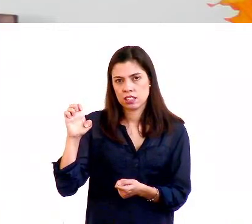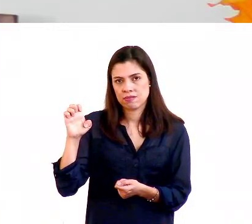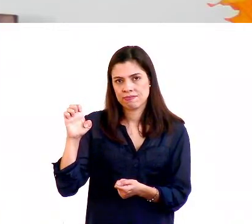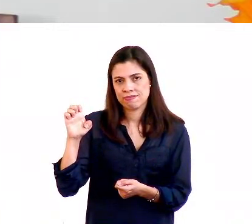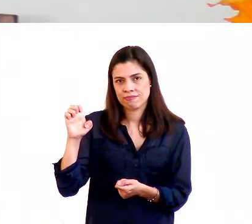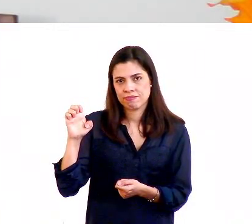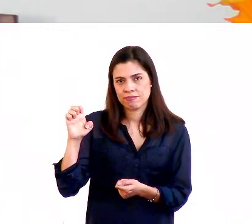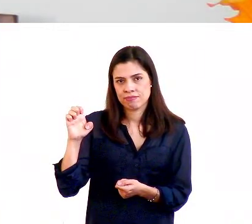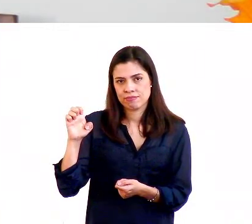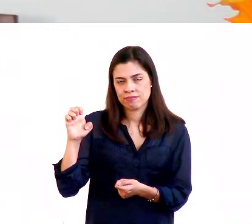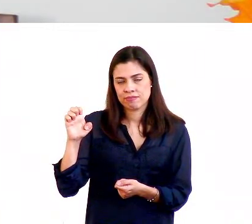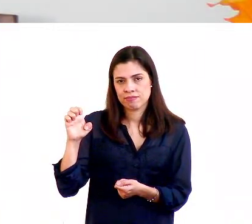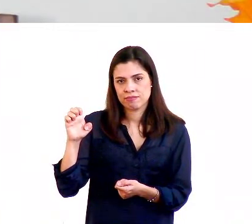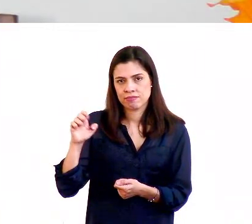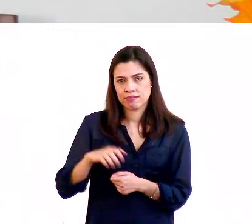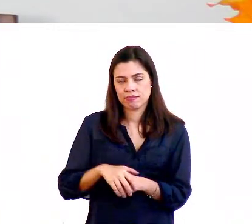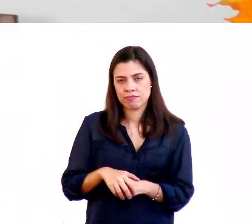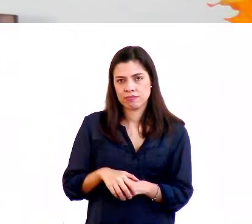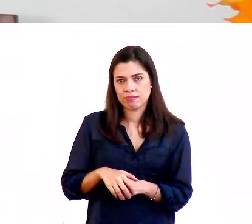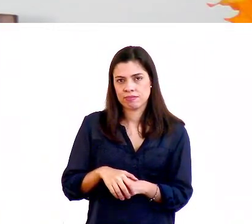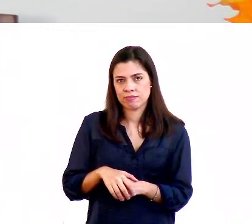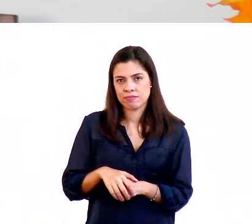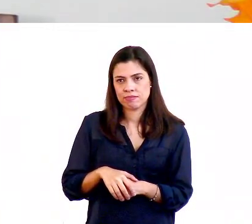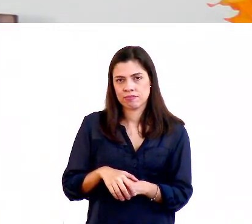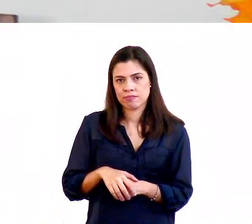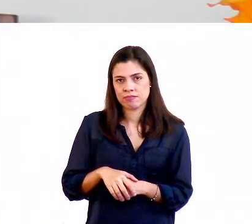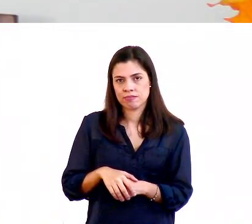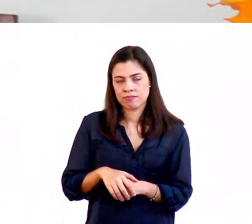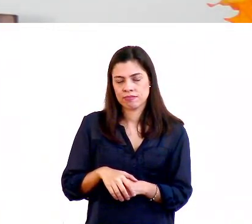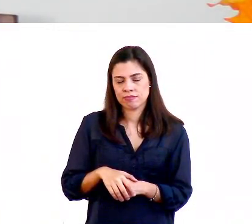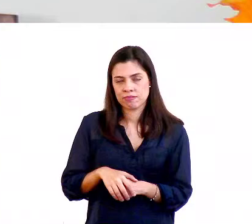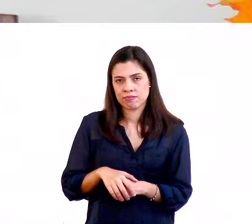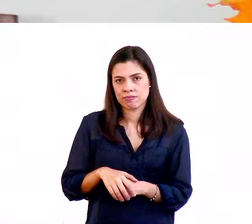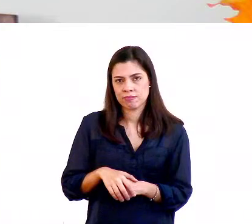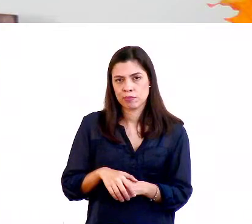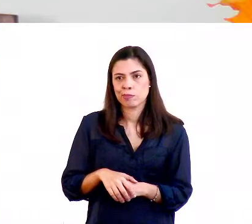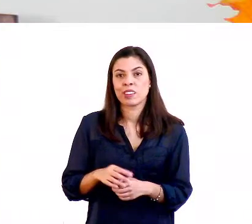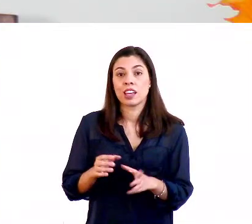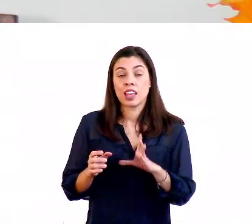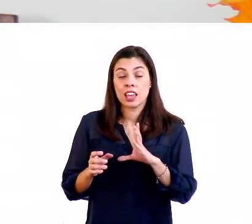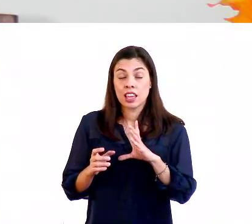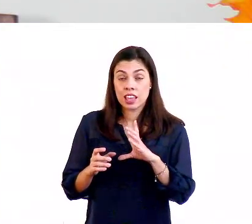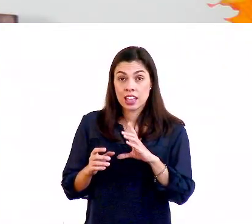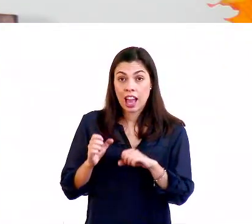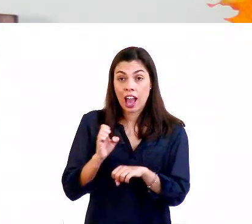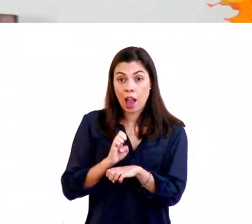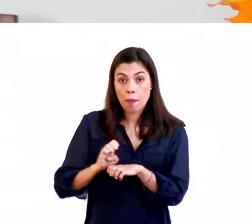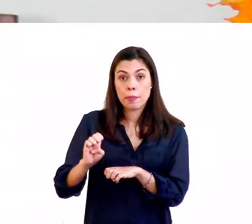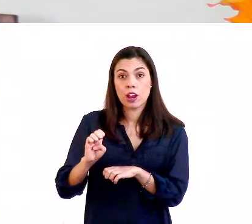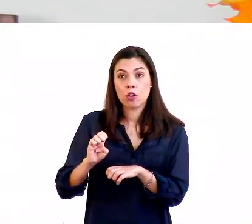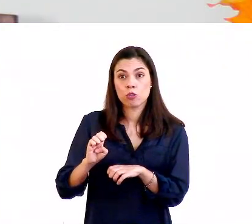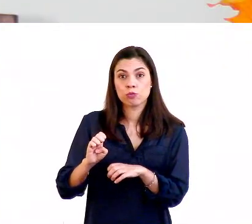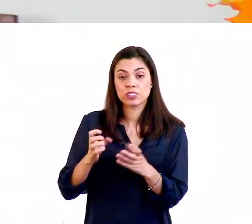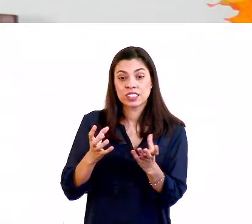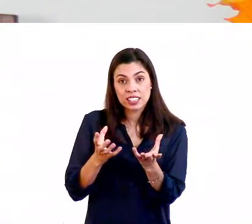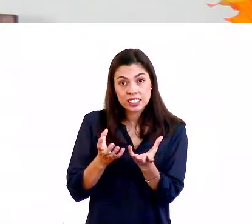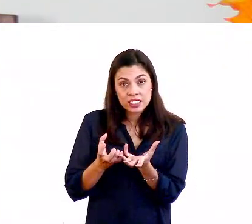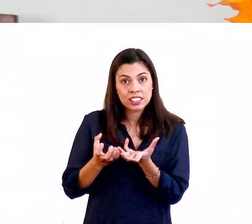que você não se negou a fazer o maior dos sacrifícios, eu juro por mim